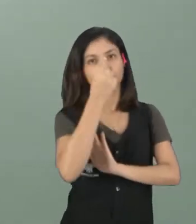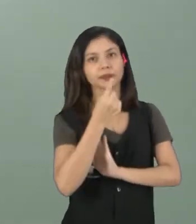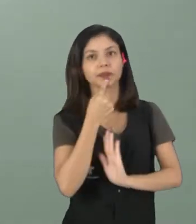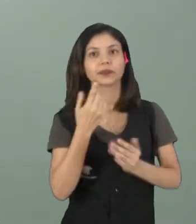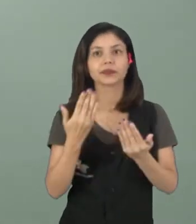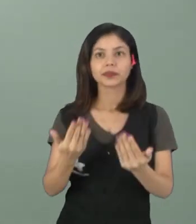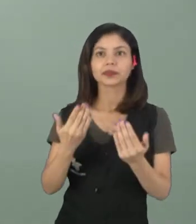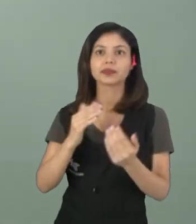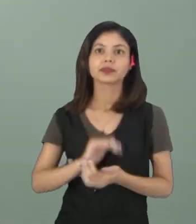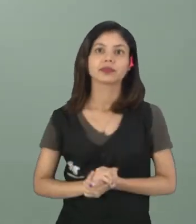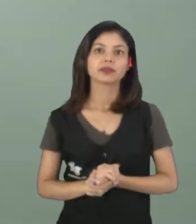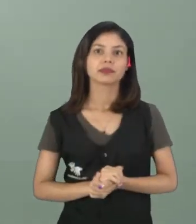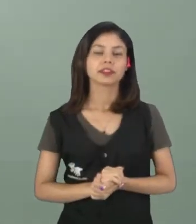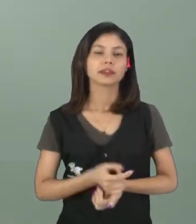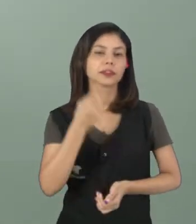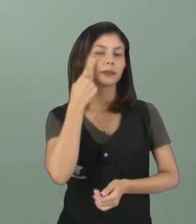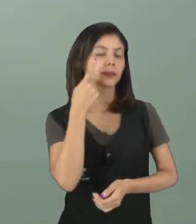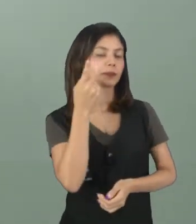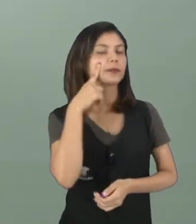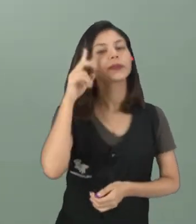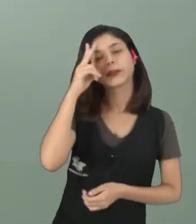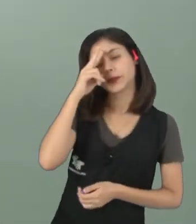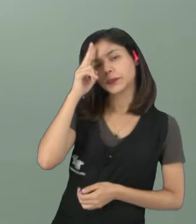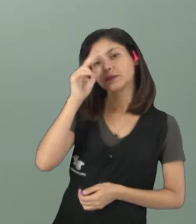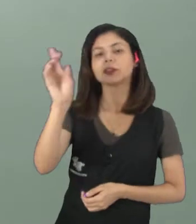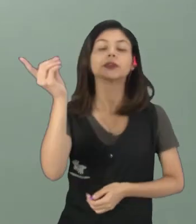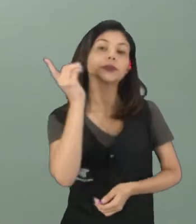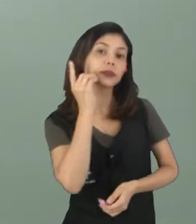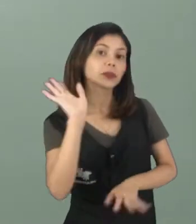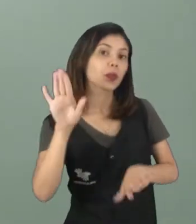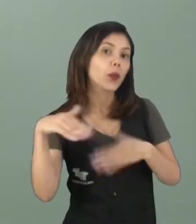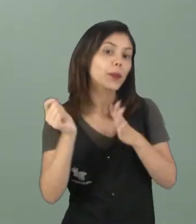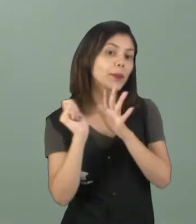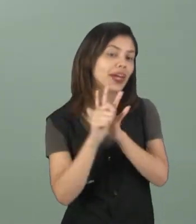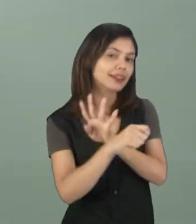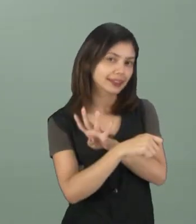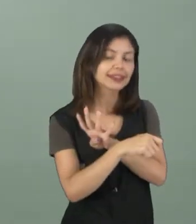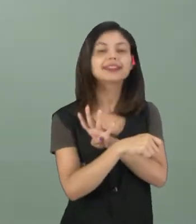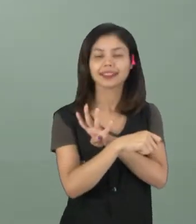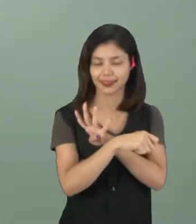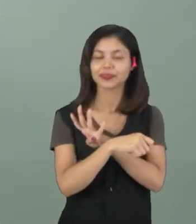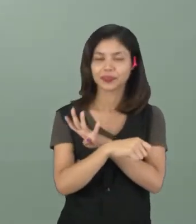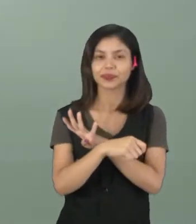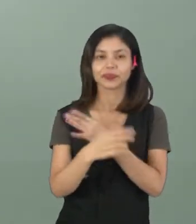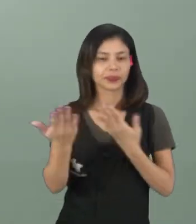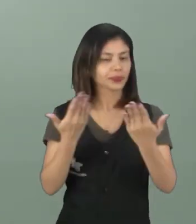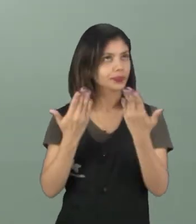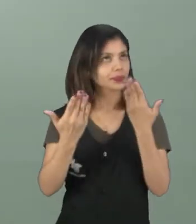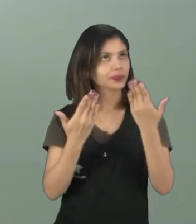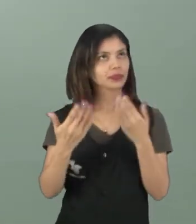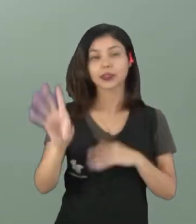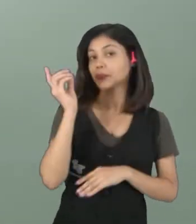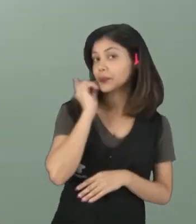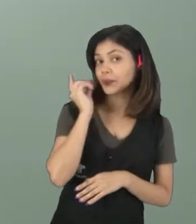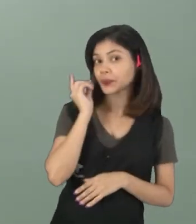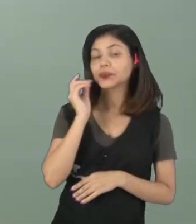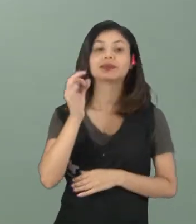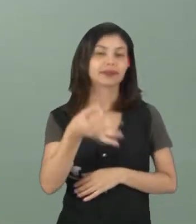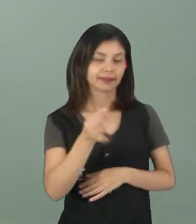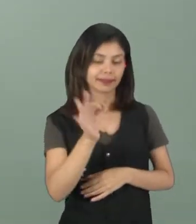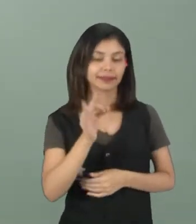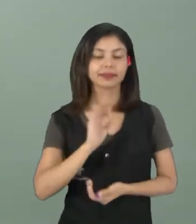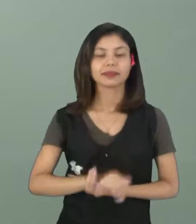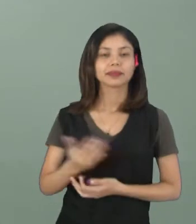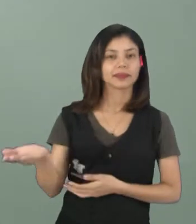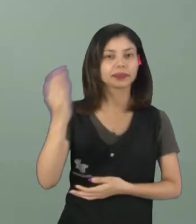imagem e você vai recordar Em que mês está relacionada aquela data